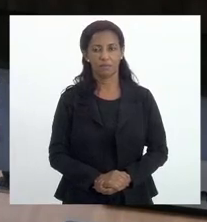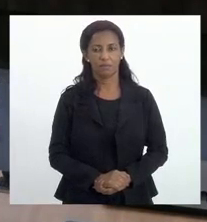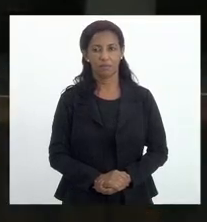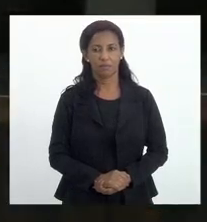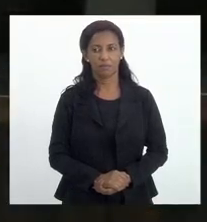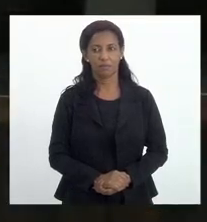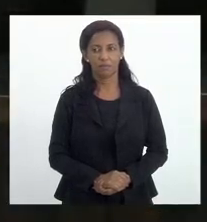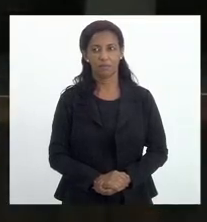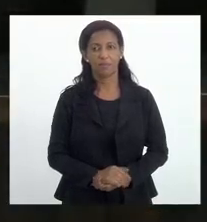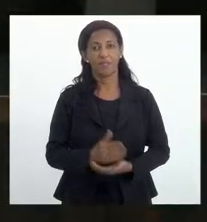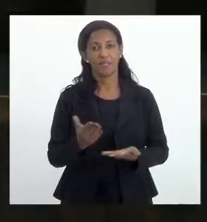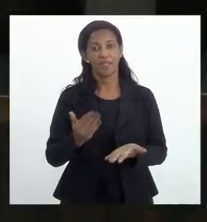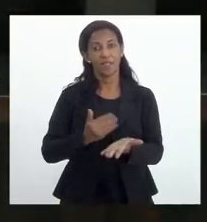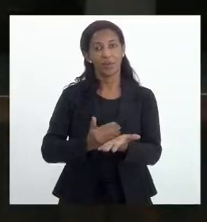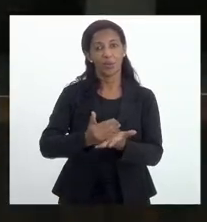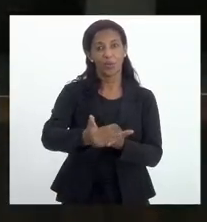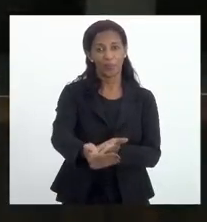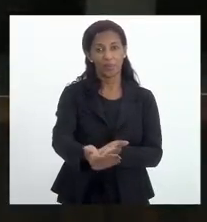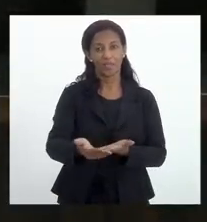Queria aqui, inicialmente,